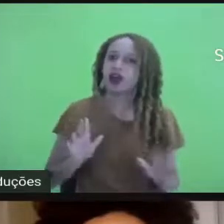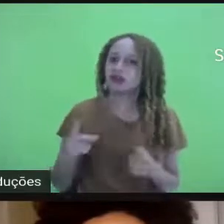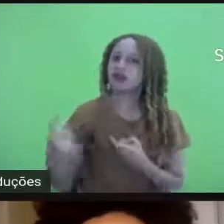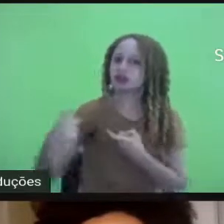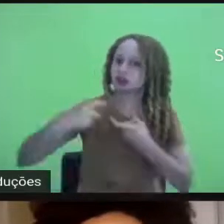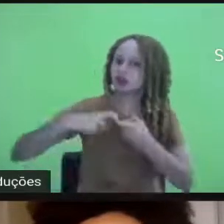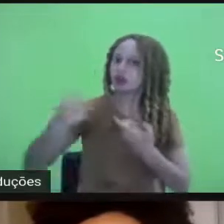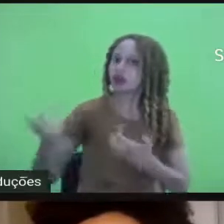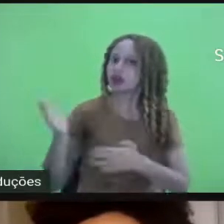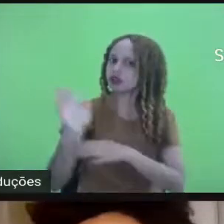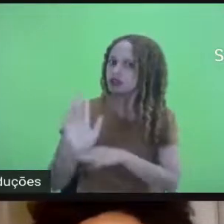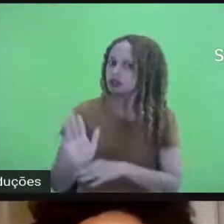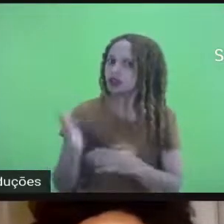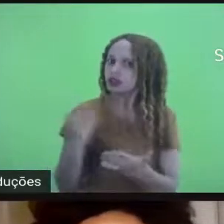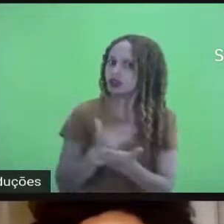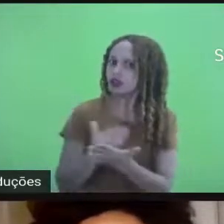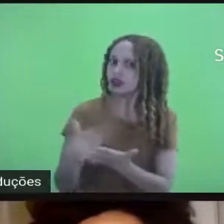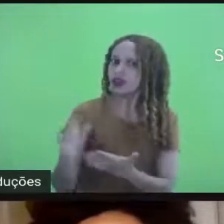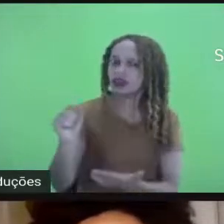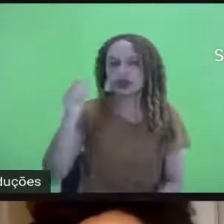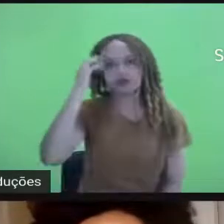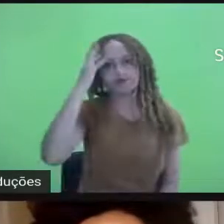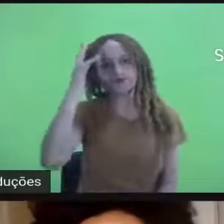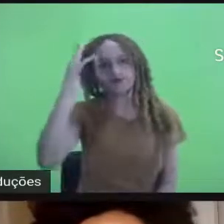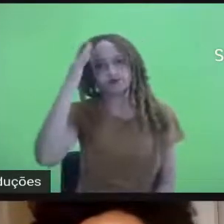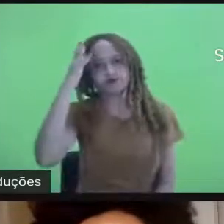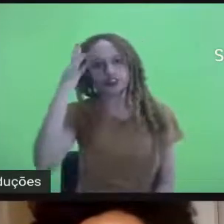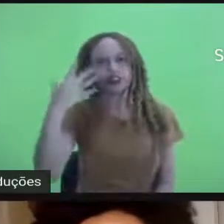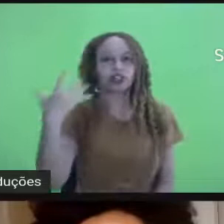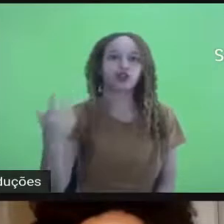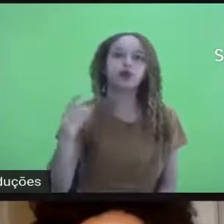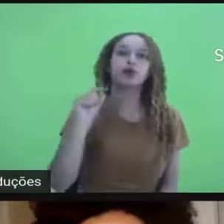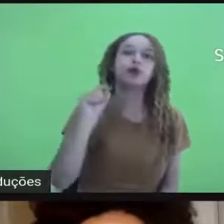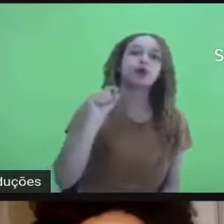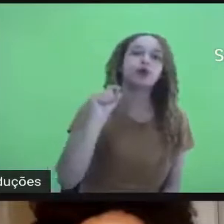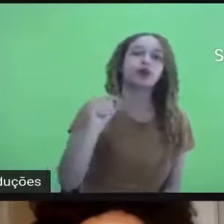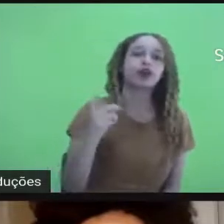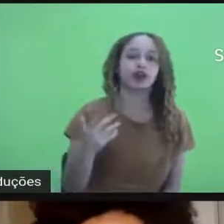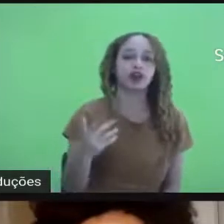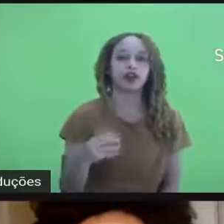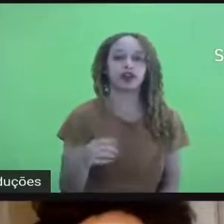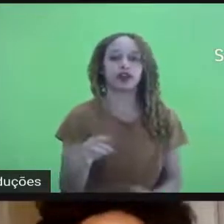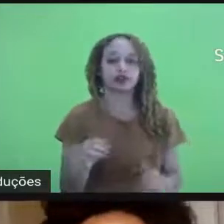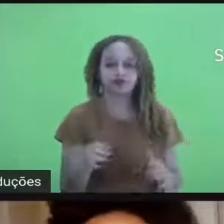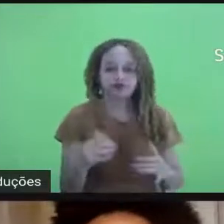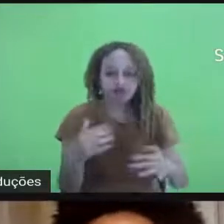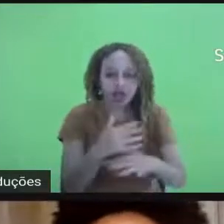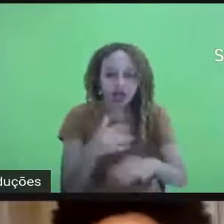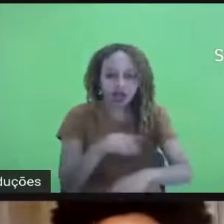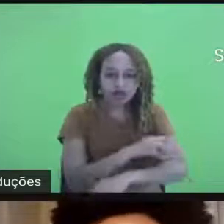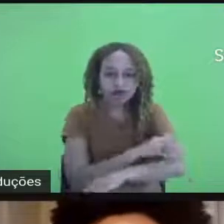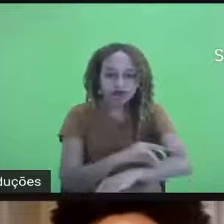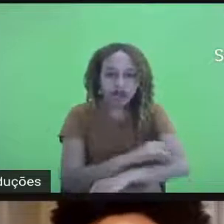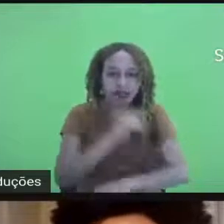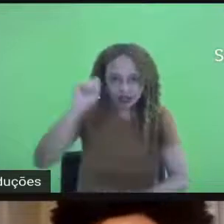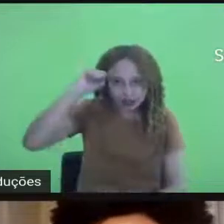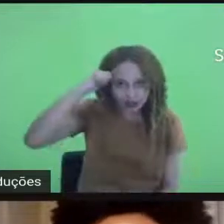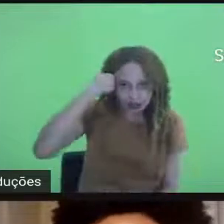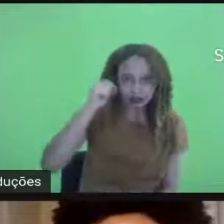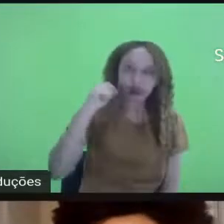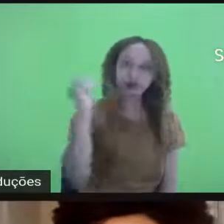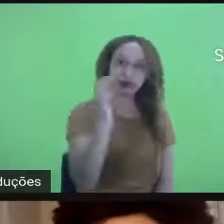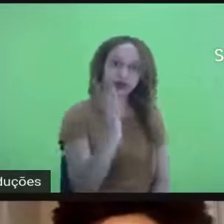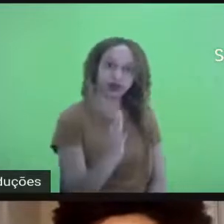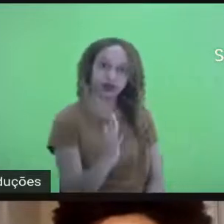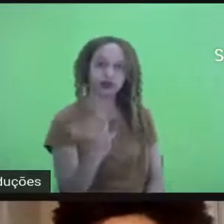parceria para a gente começar a pensar o que é uma arquitetura negra, o que é uma arquitetura brasileira, que eu também não gosto muito quando